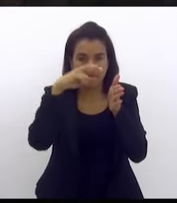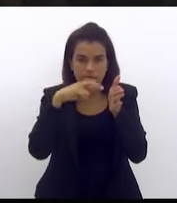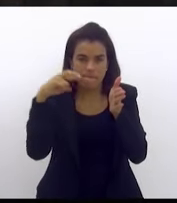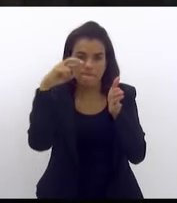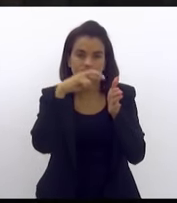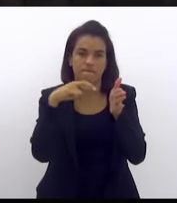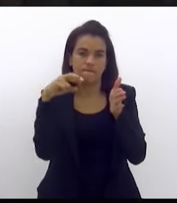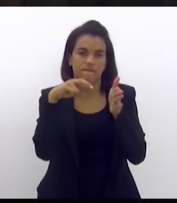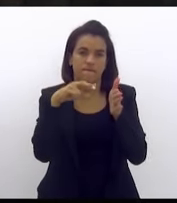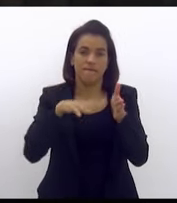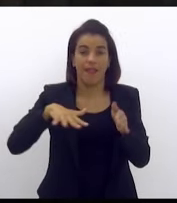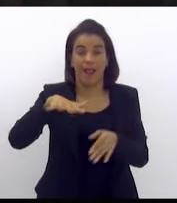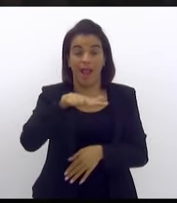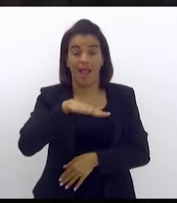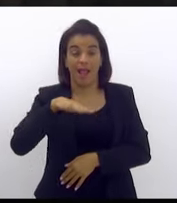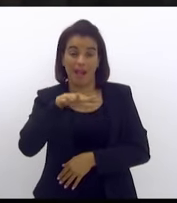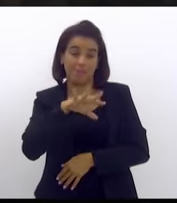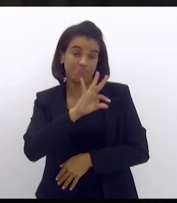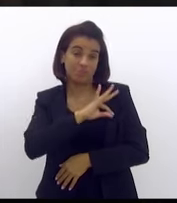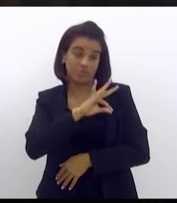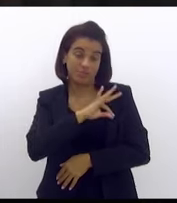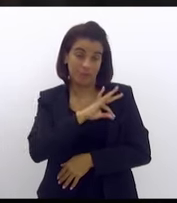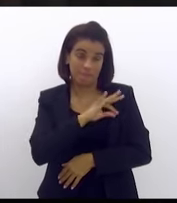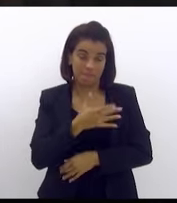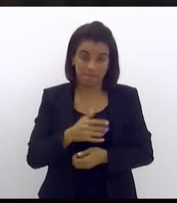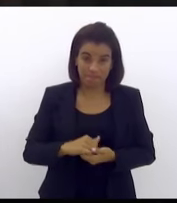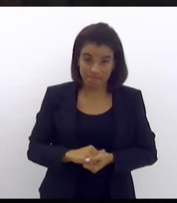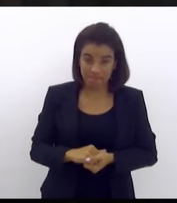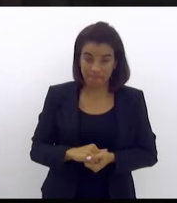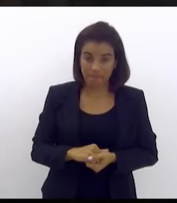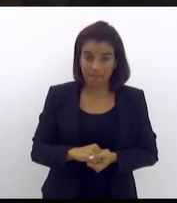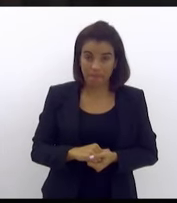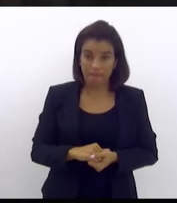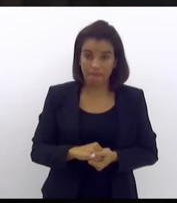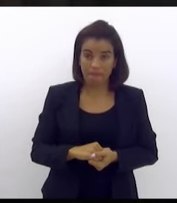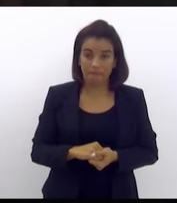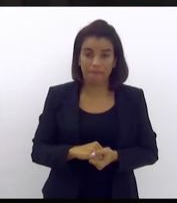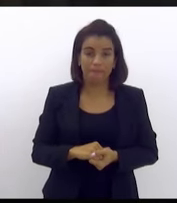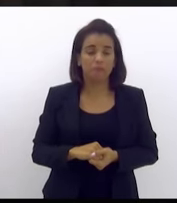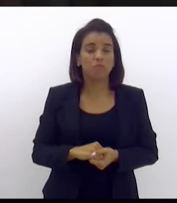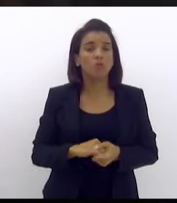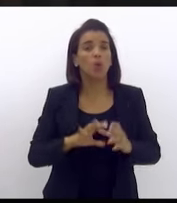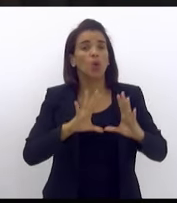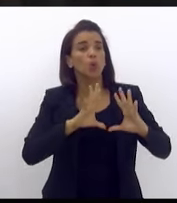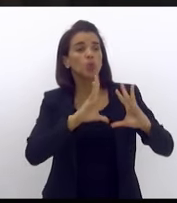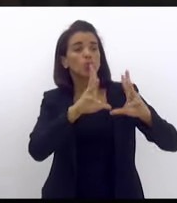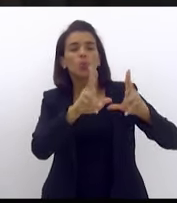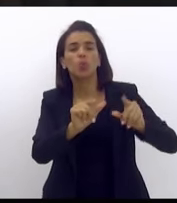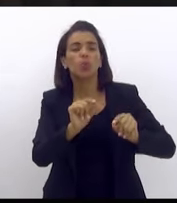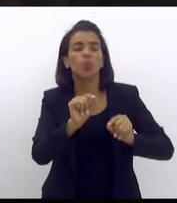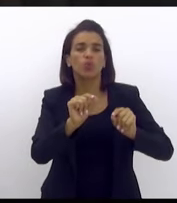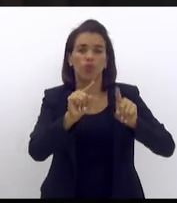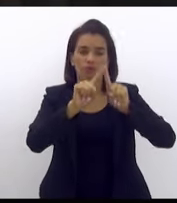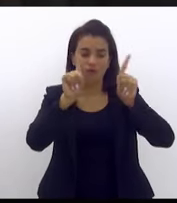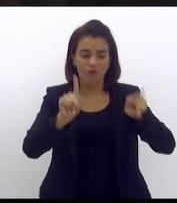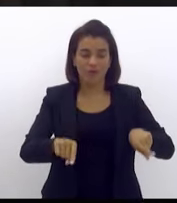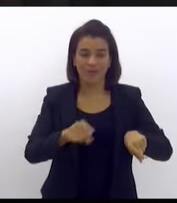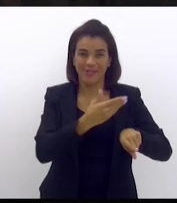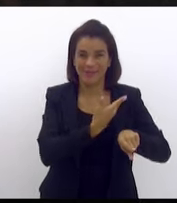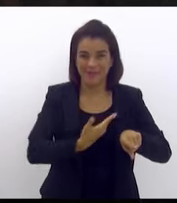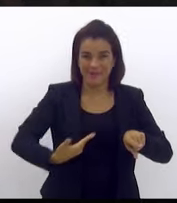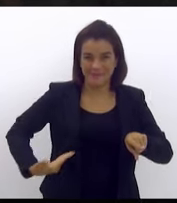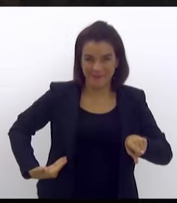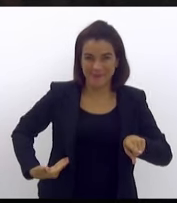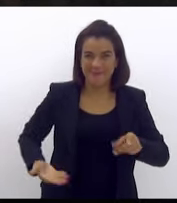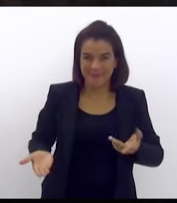policiais. Fácil. Todo mundo é funcionário público. Por via de